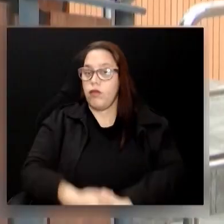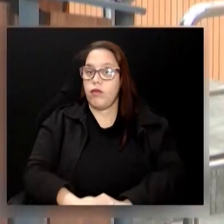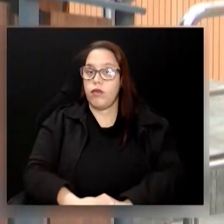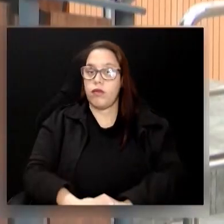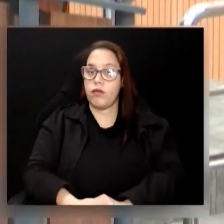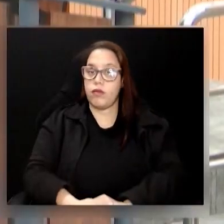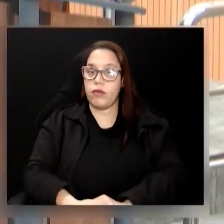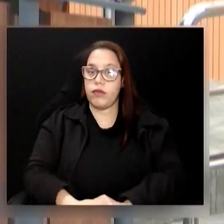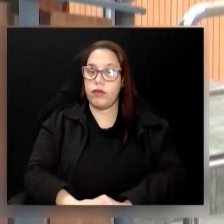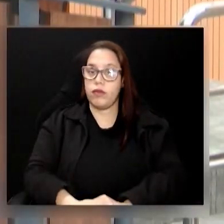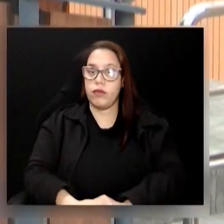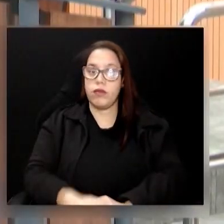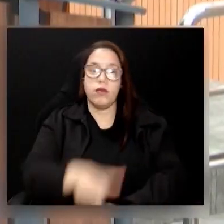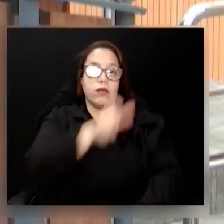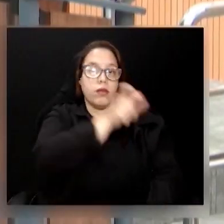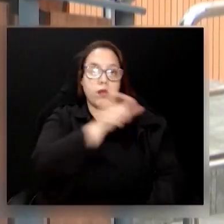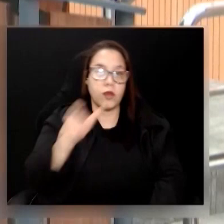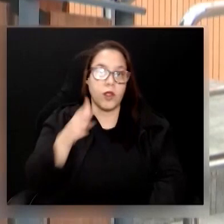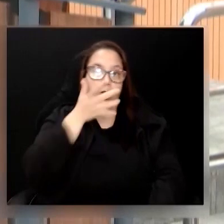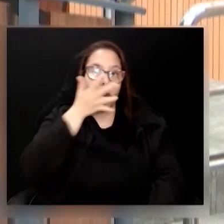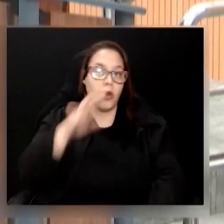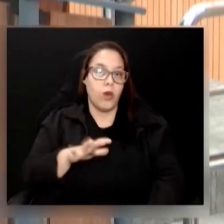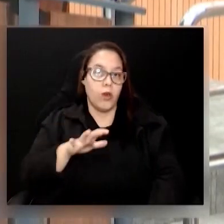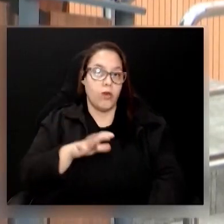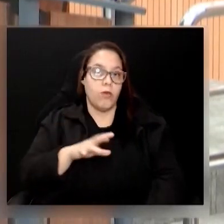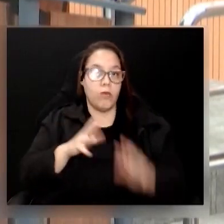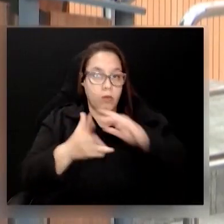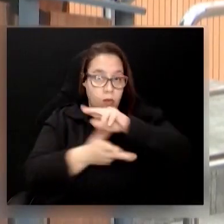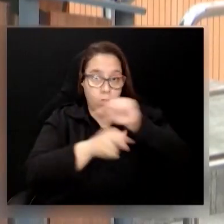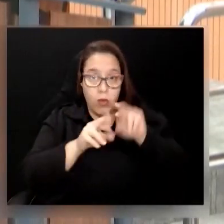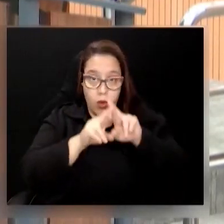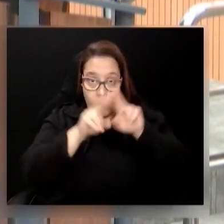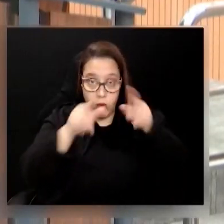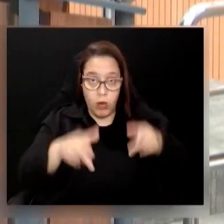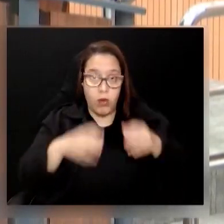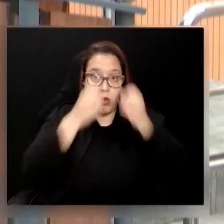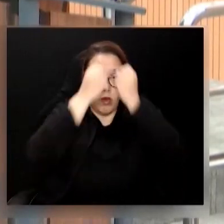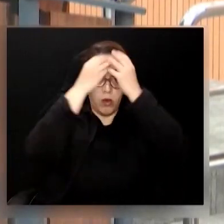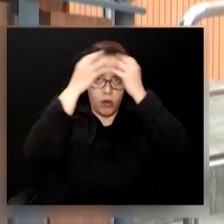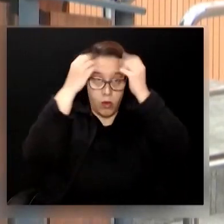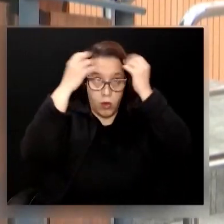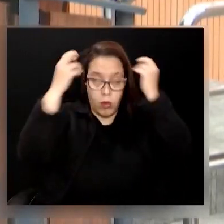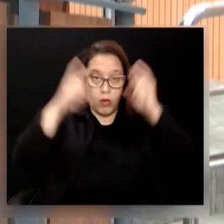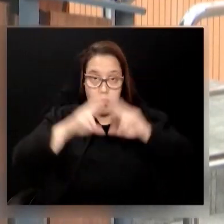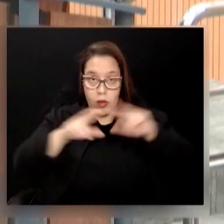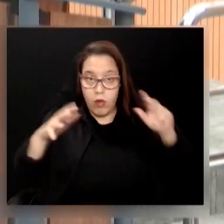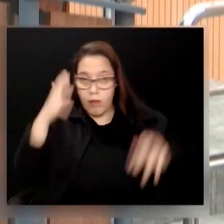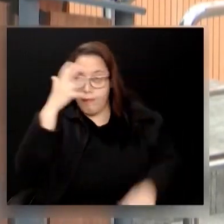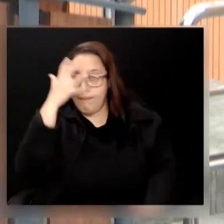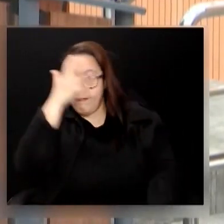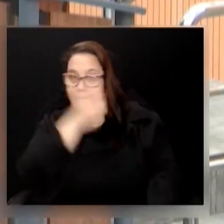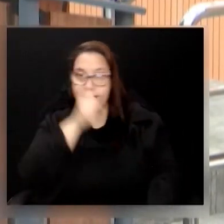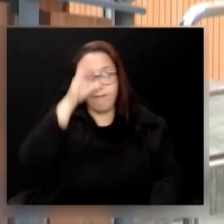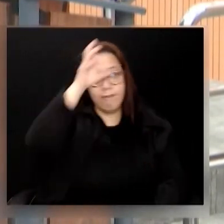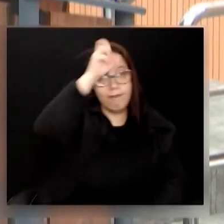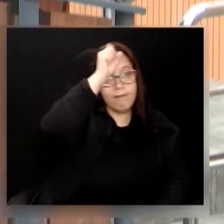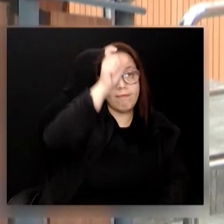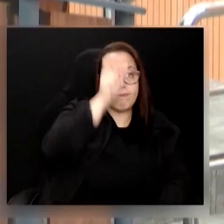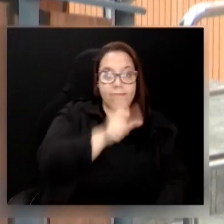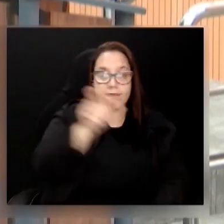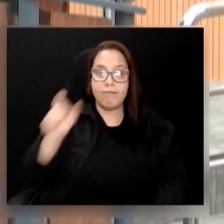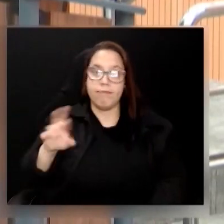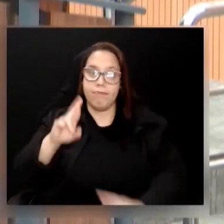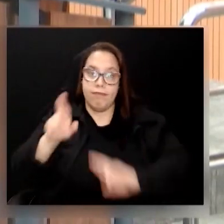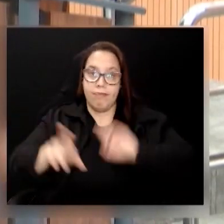Cada criança, um universo diferente. A neurodiversidade e a beleza de aprender com cada diferença. Esse